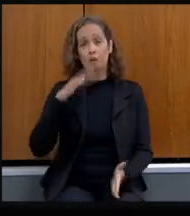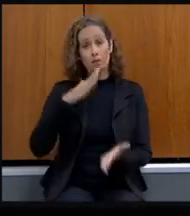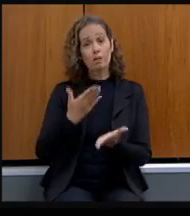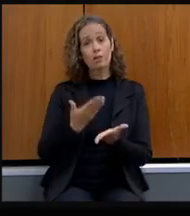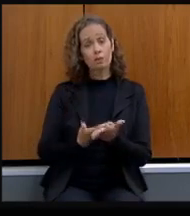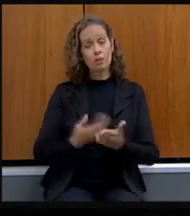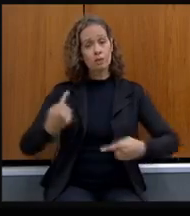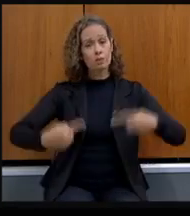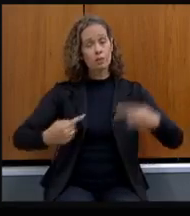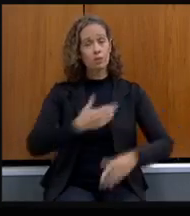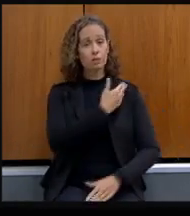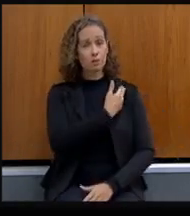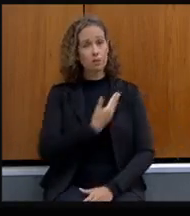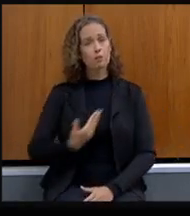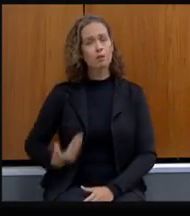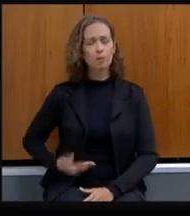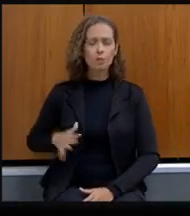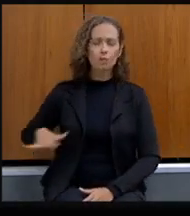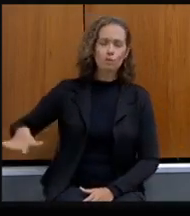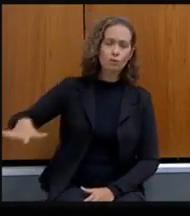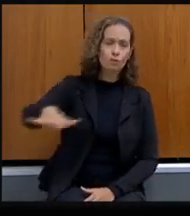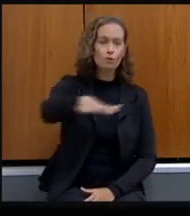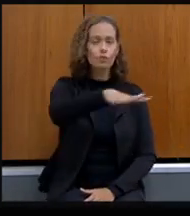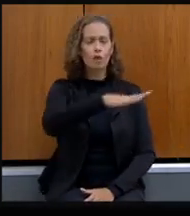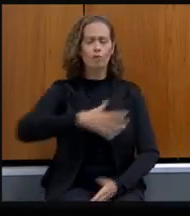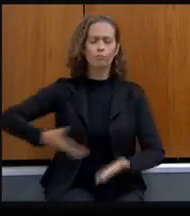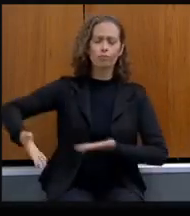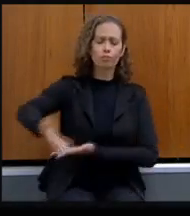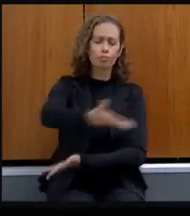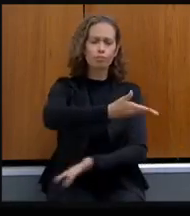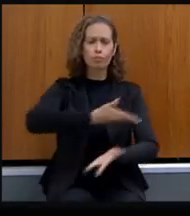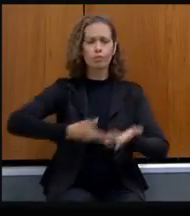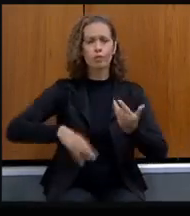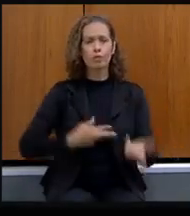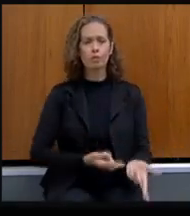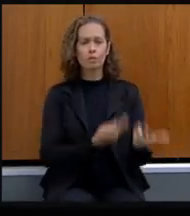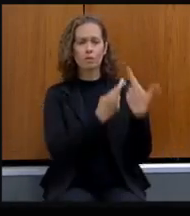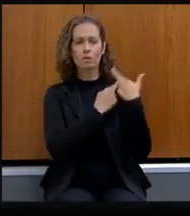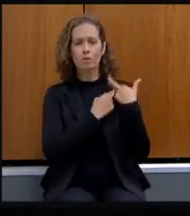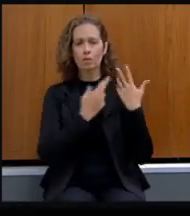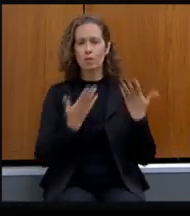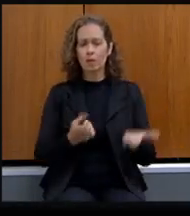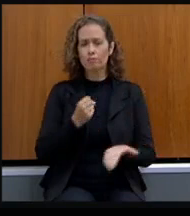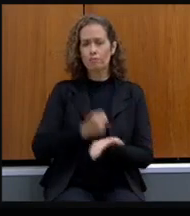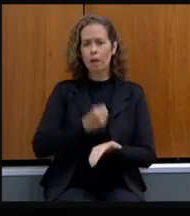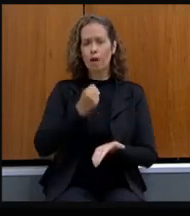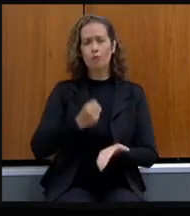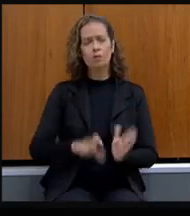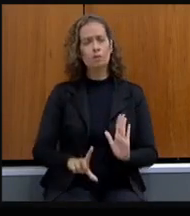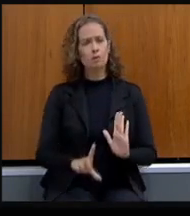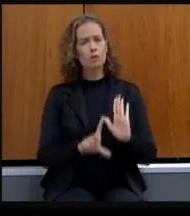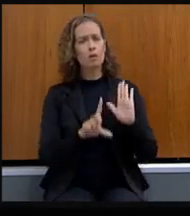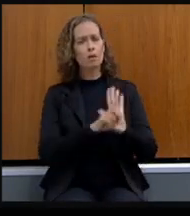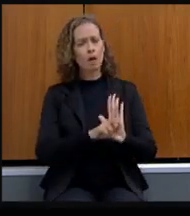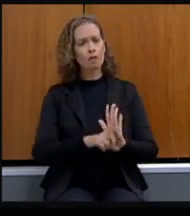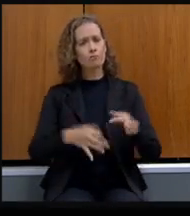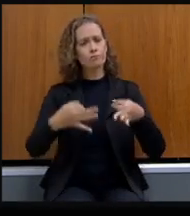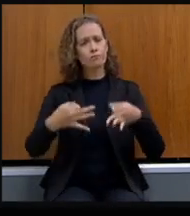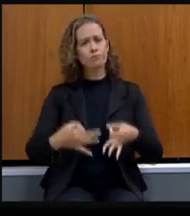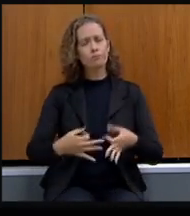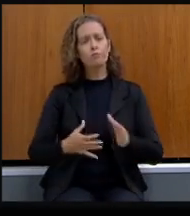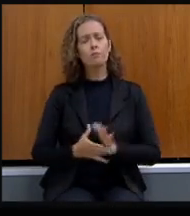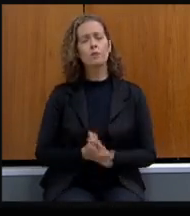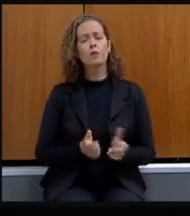público térmicas com compartilhamento de responsabilidades com Marcos legais e regulatórios e com